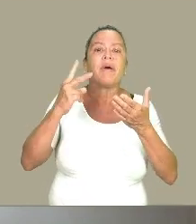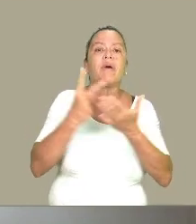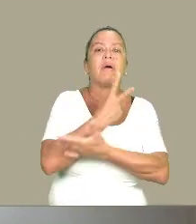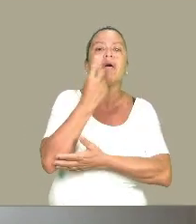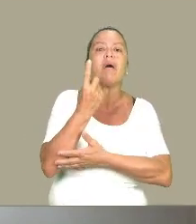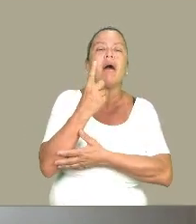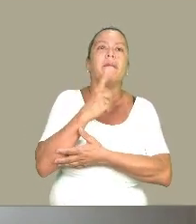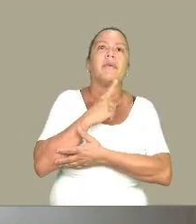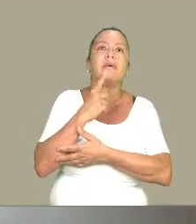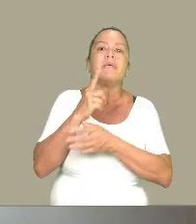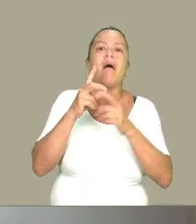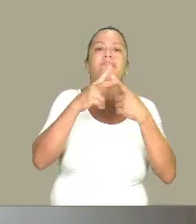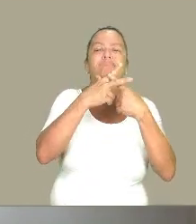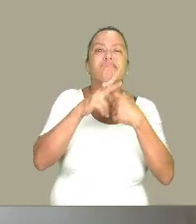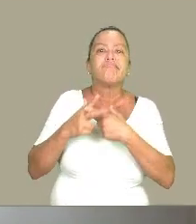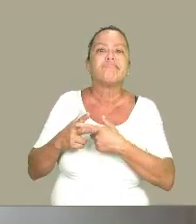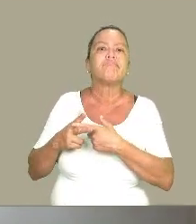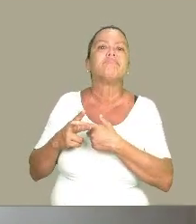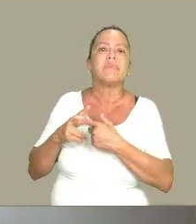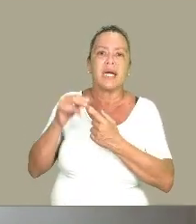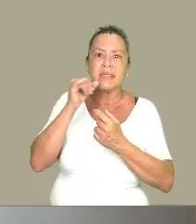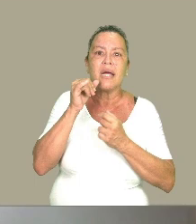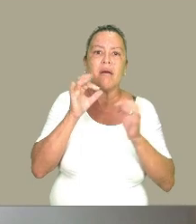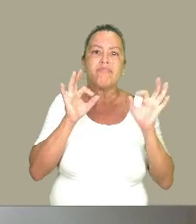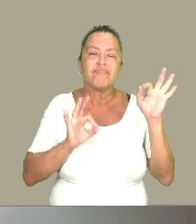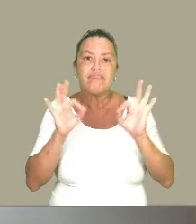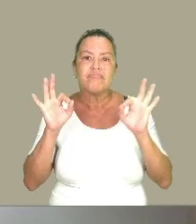sendo ajustado ao longo da nossa caminhada.